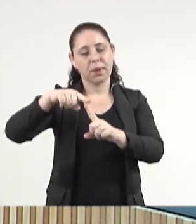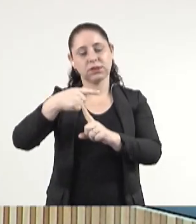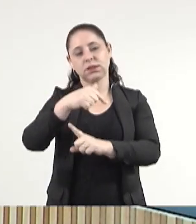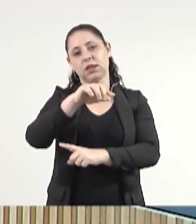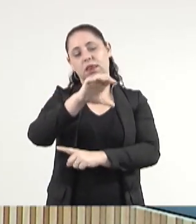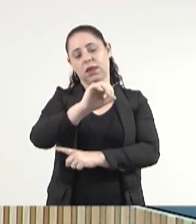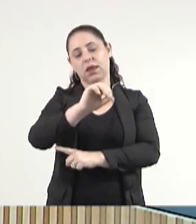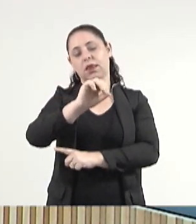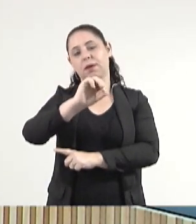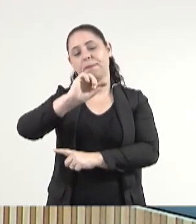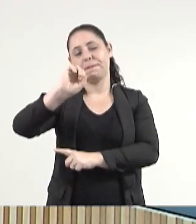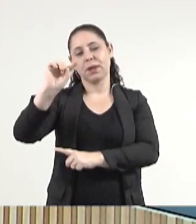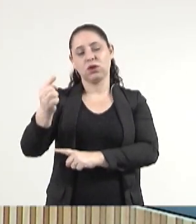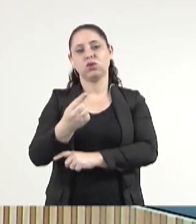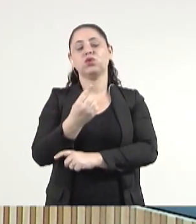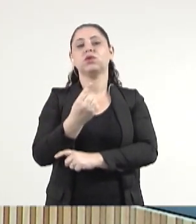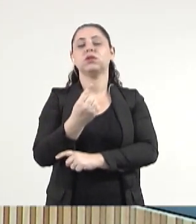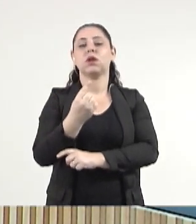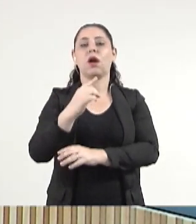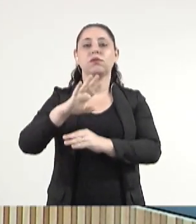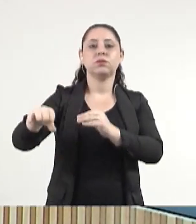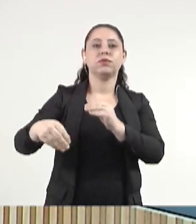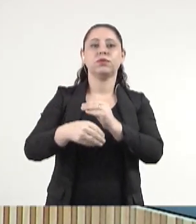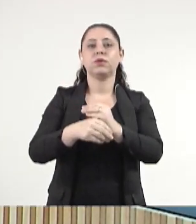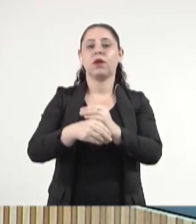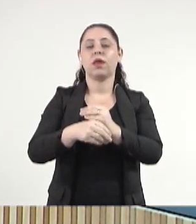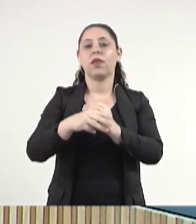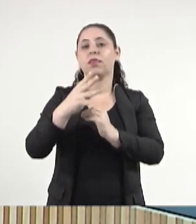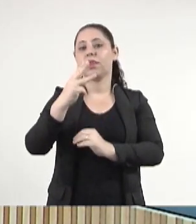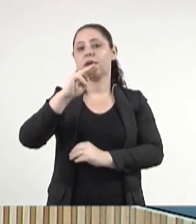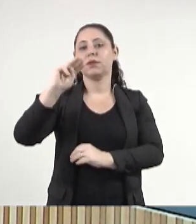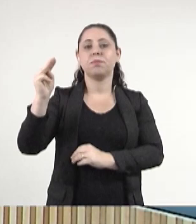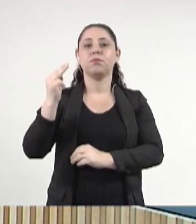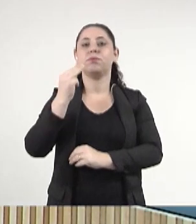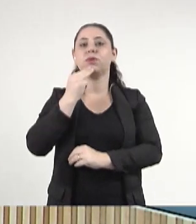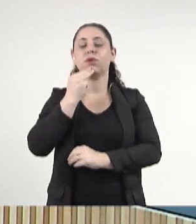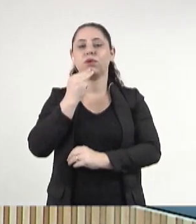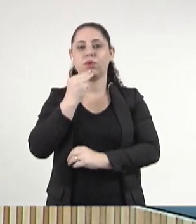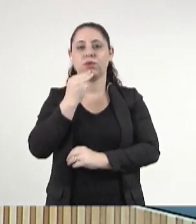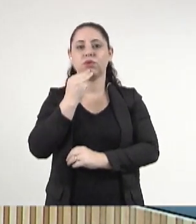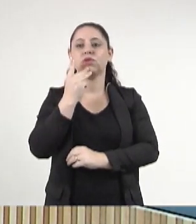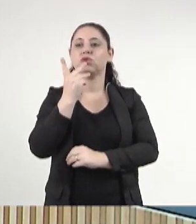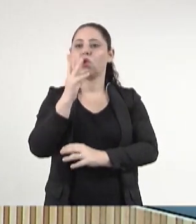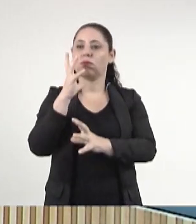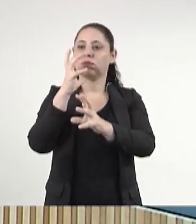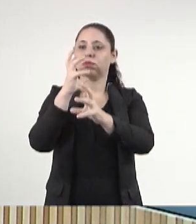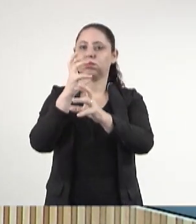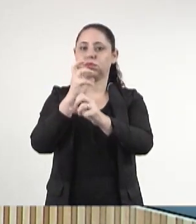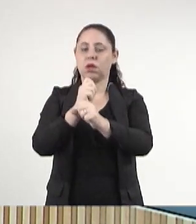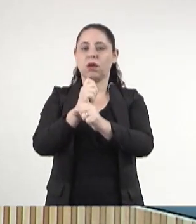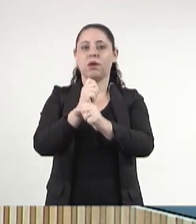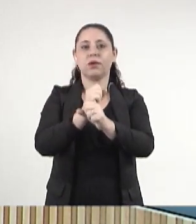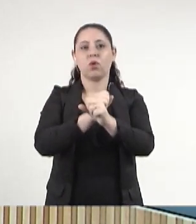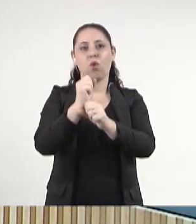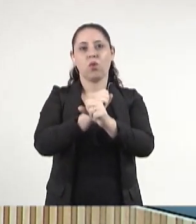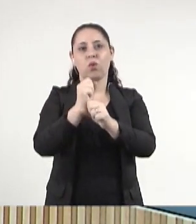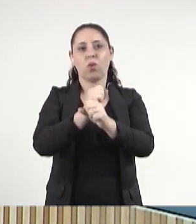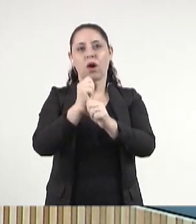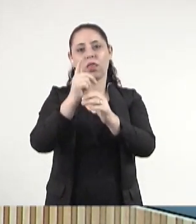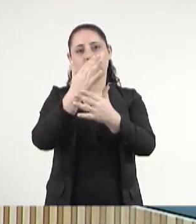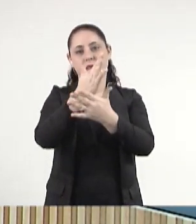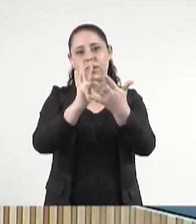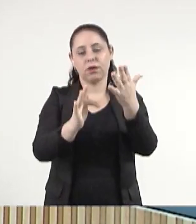milhões em emendas parlamentares, o que representa R$3 milhões por parlamentar, de acordo com o